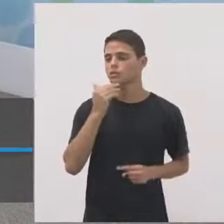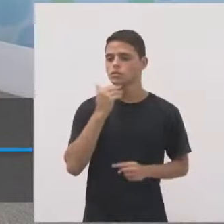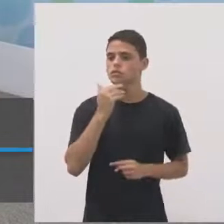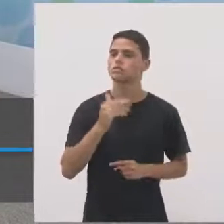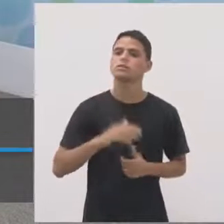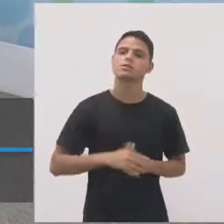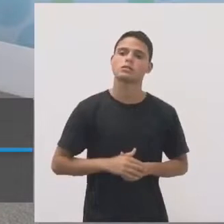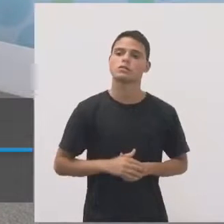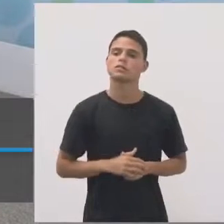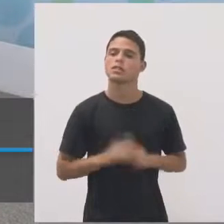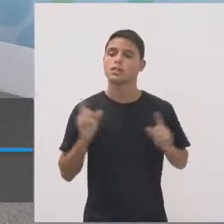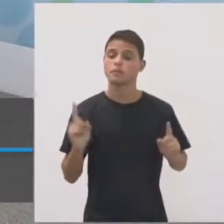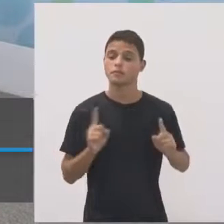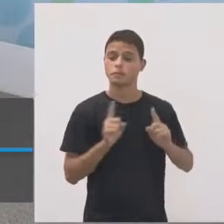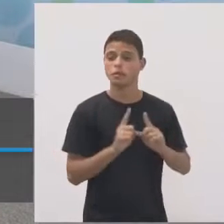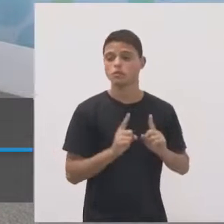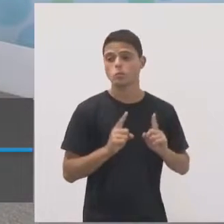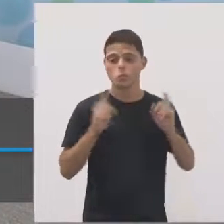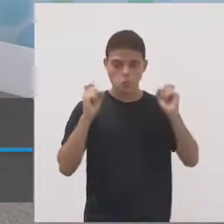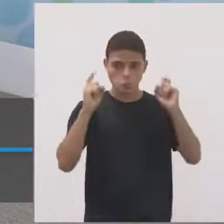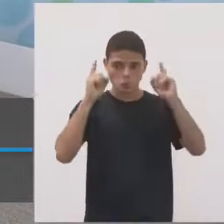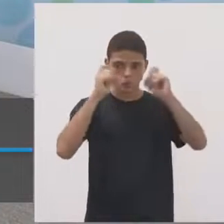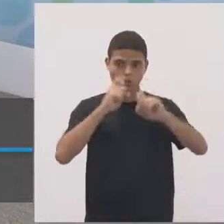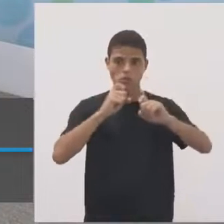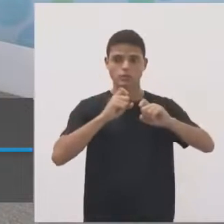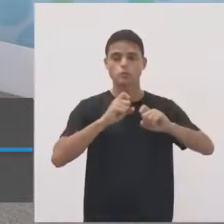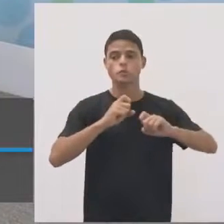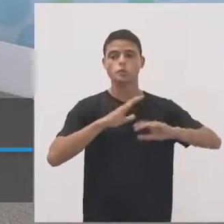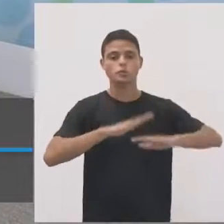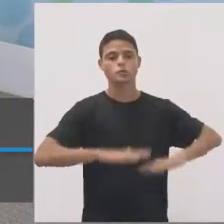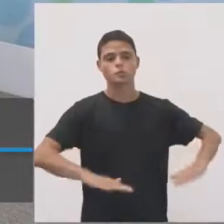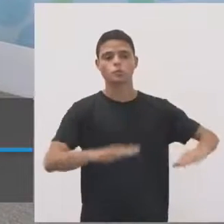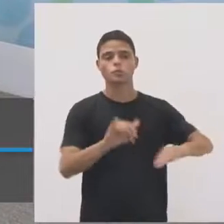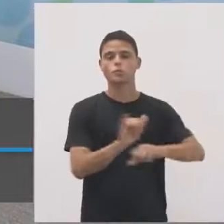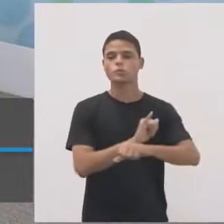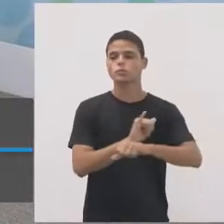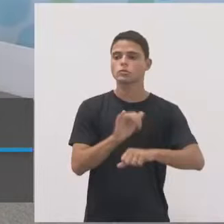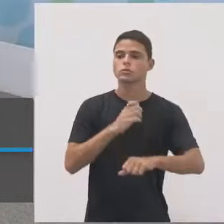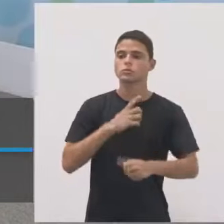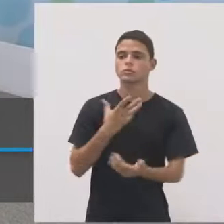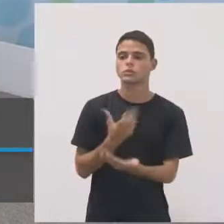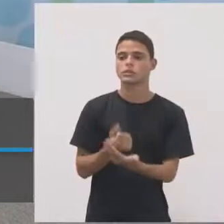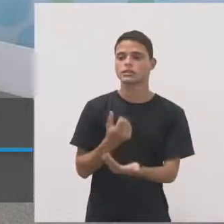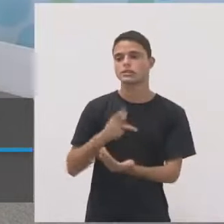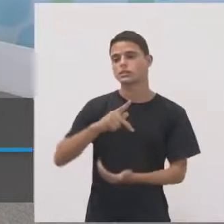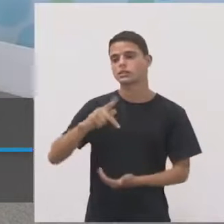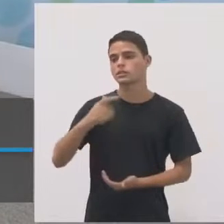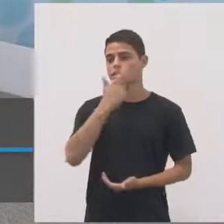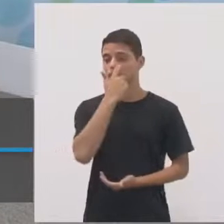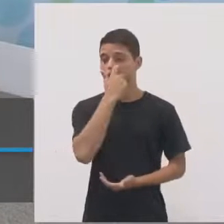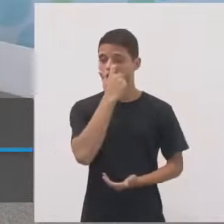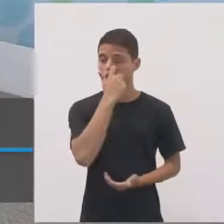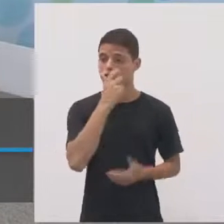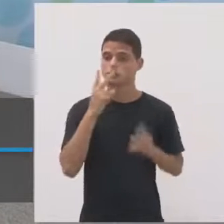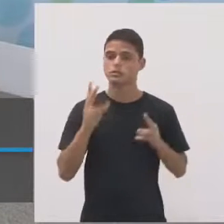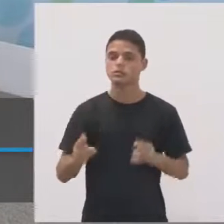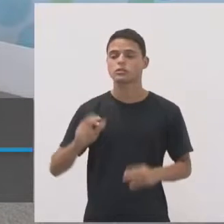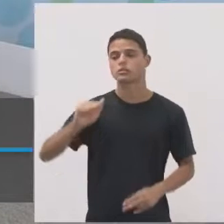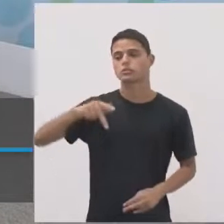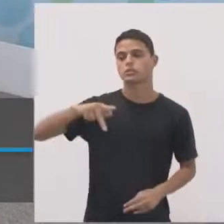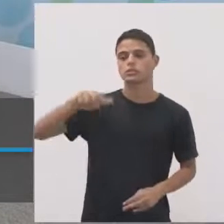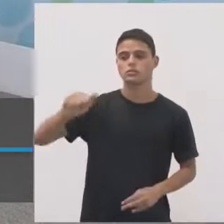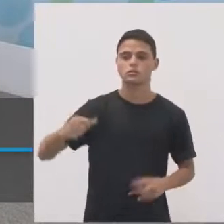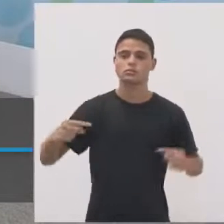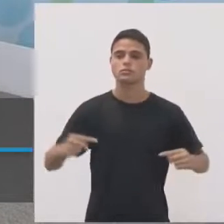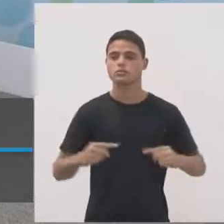navegador limitado, porque ele não aparece, né, não vai abrir todas as ferramentas que tem no aplicativo, tá? Então, como a Ana falou, uma coisa fica atrelada à outra.